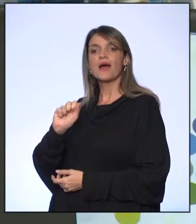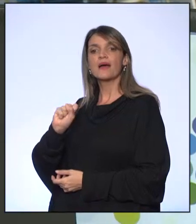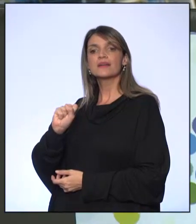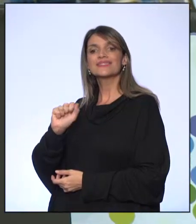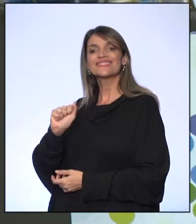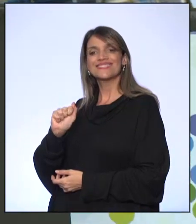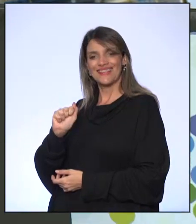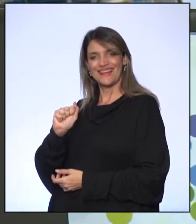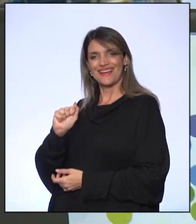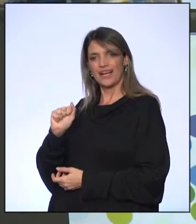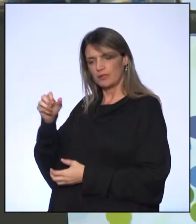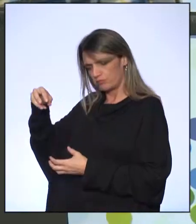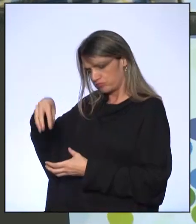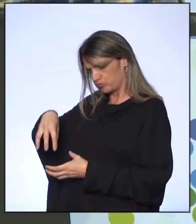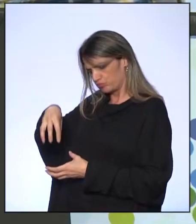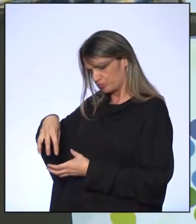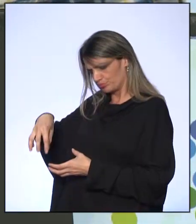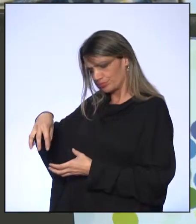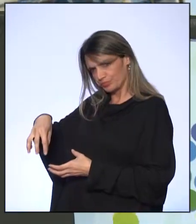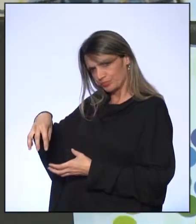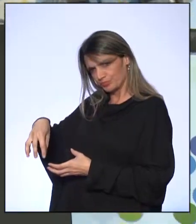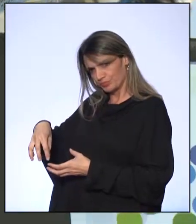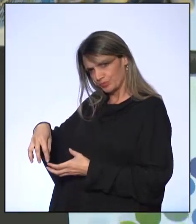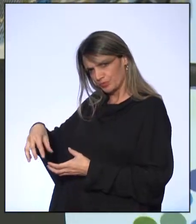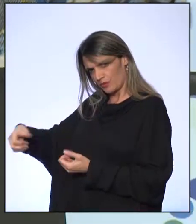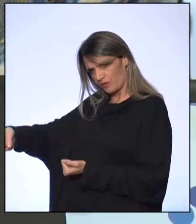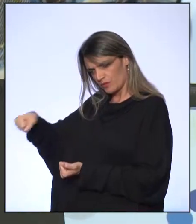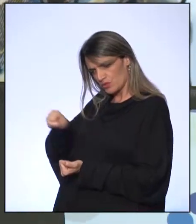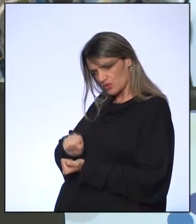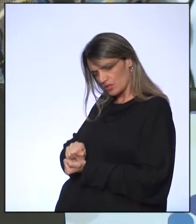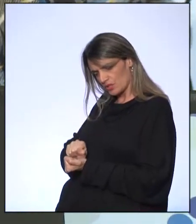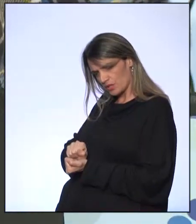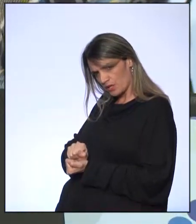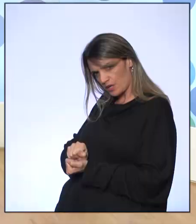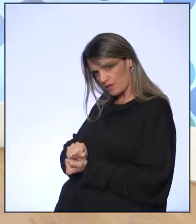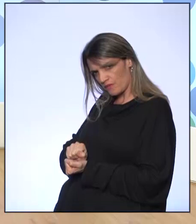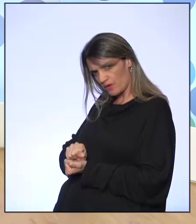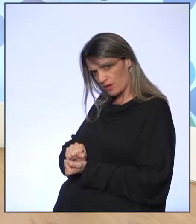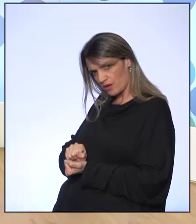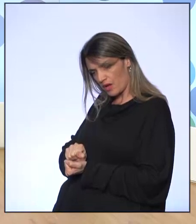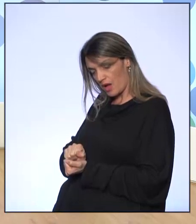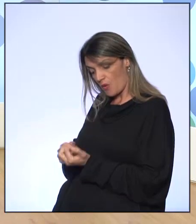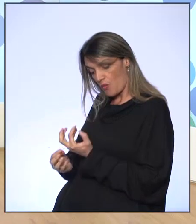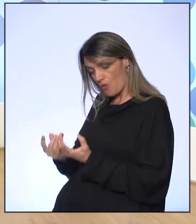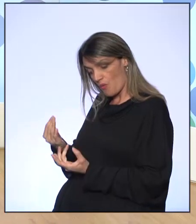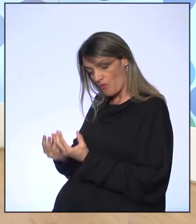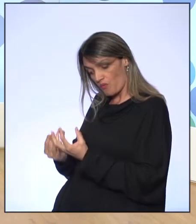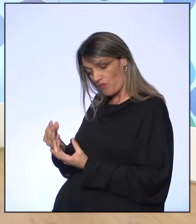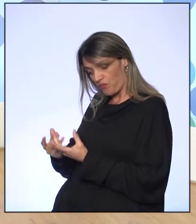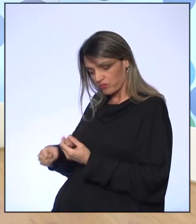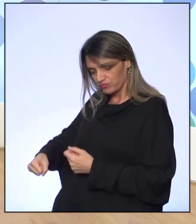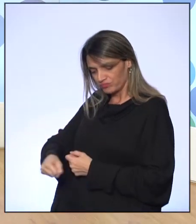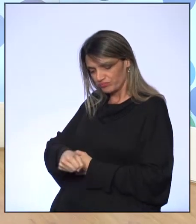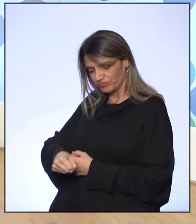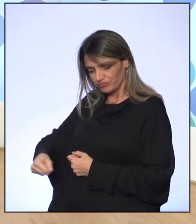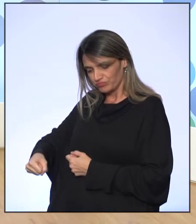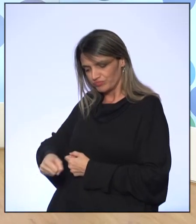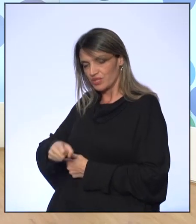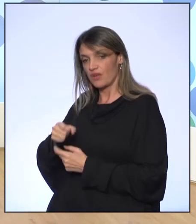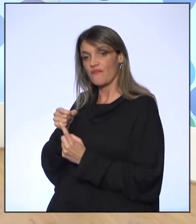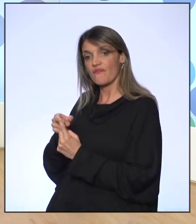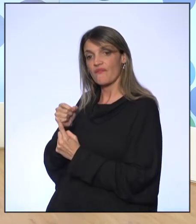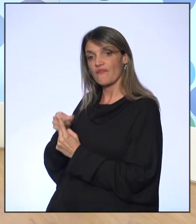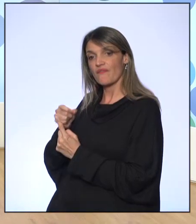no interior, permitia-se então a troca de calor com o ferro e depois a troca de calor aí com o tecido que se